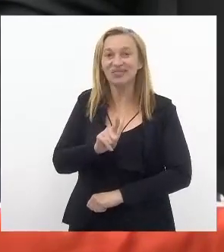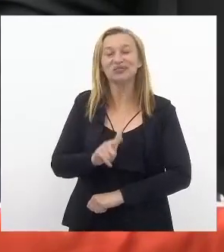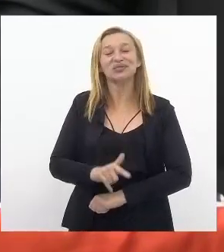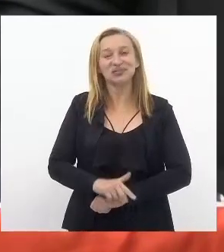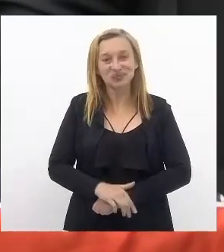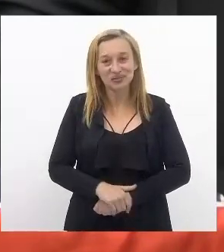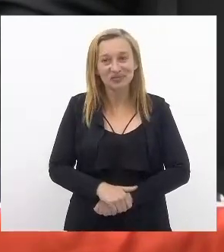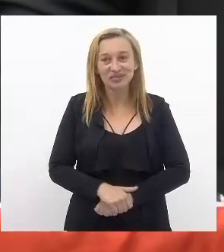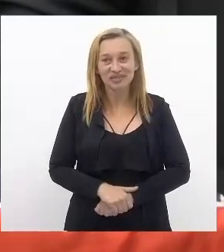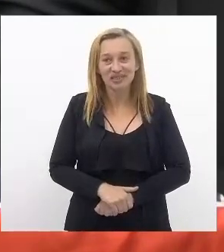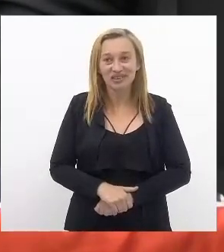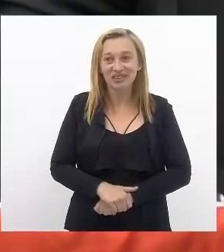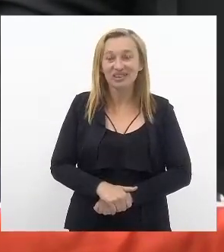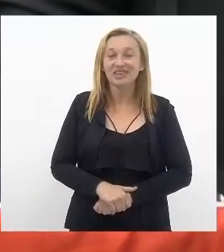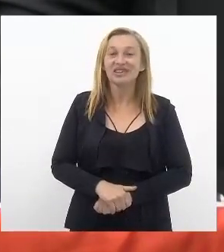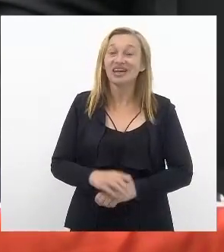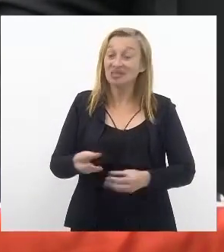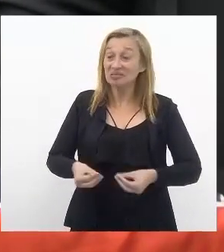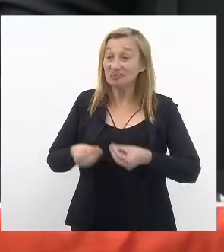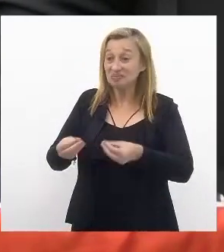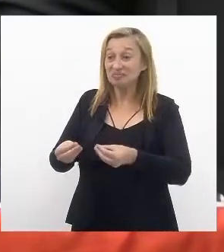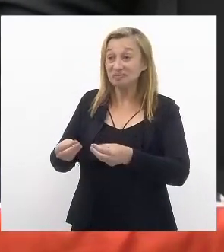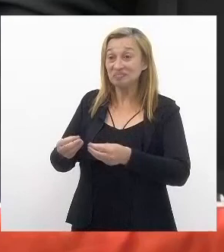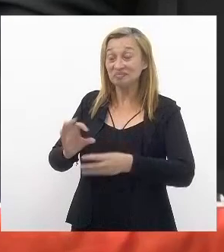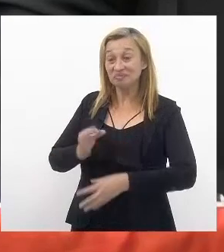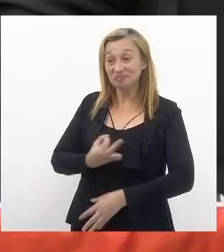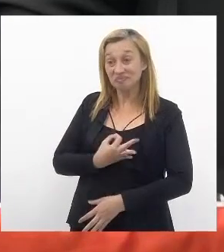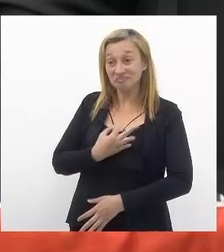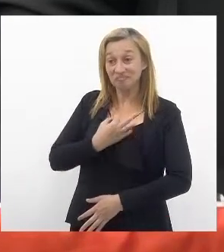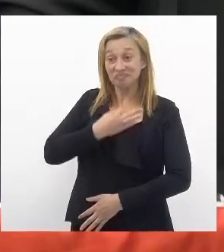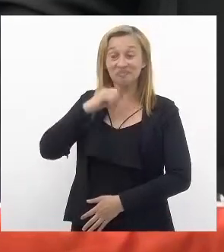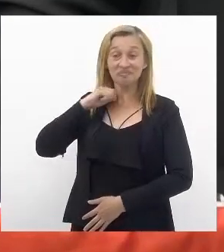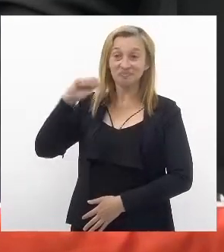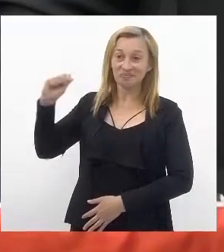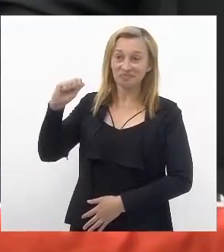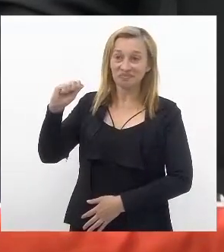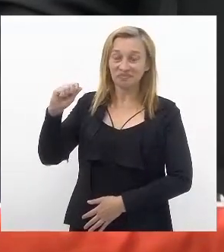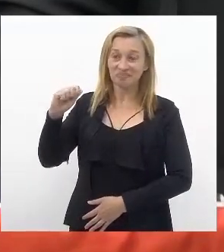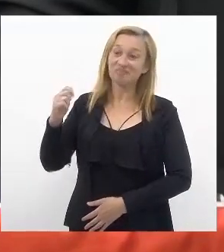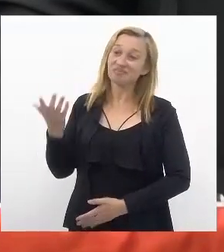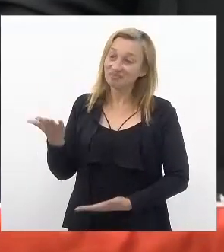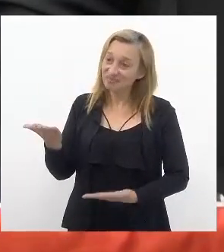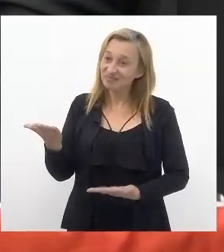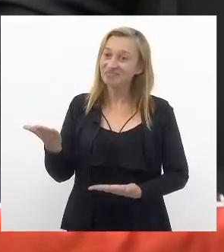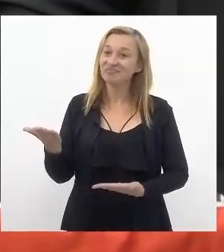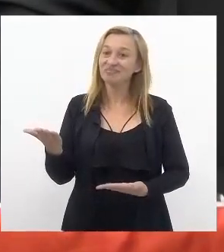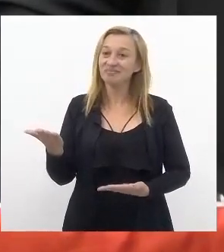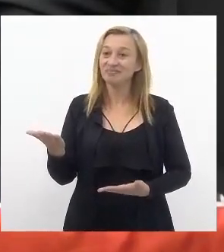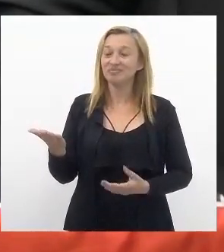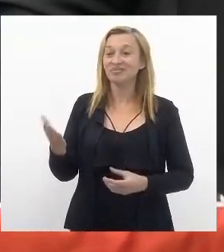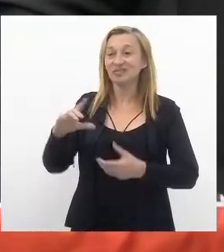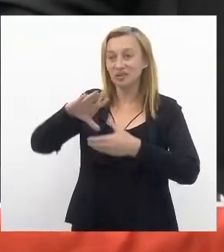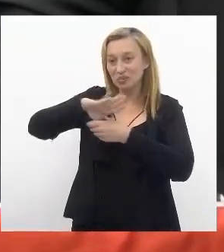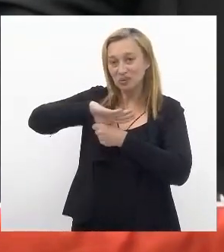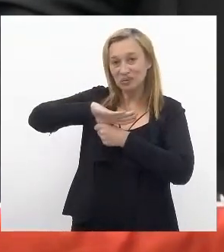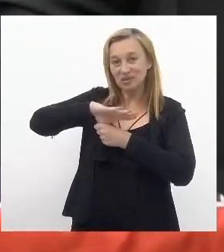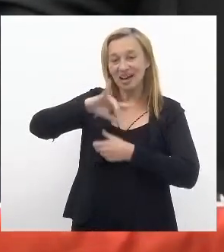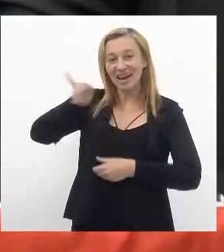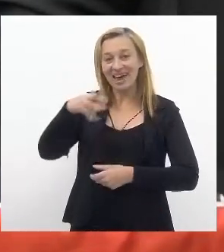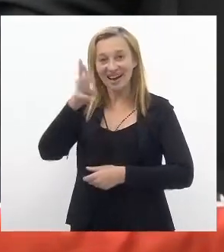cheio ao conceder a medalha Tiradentes ao estadista, o cônsul